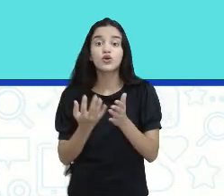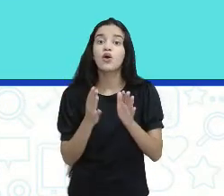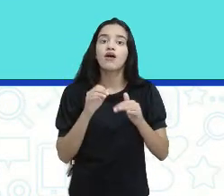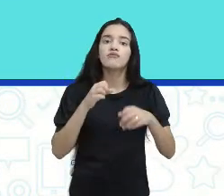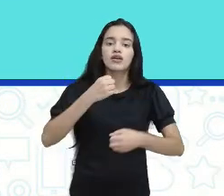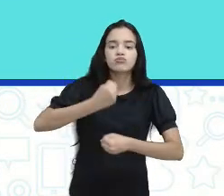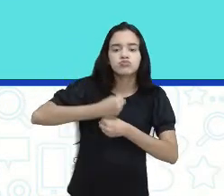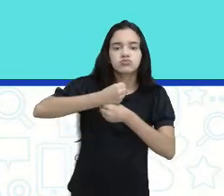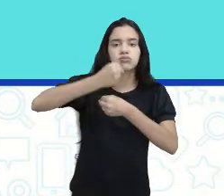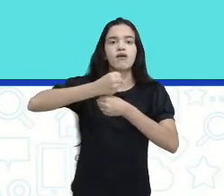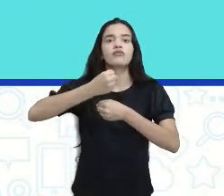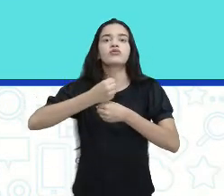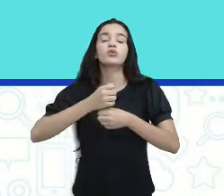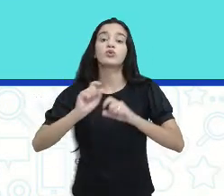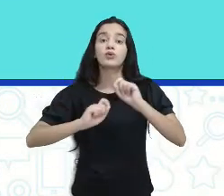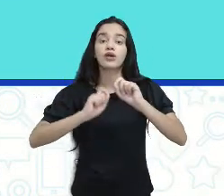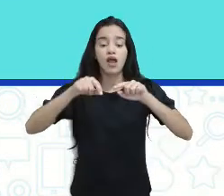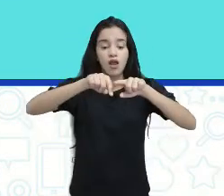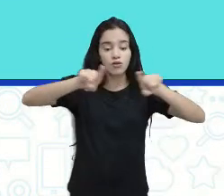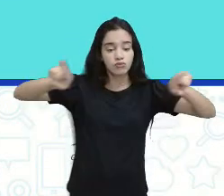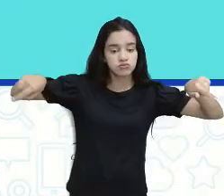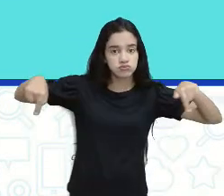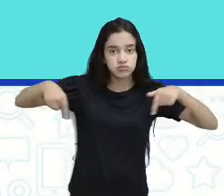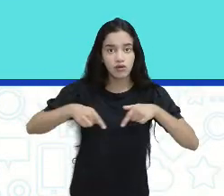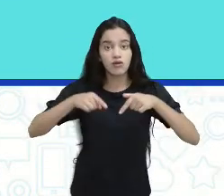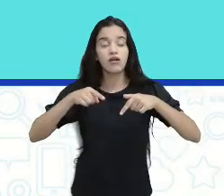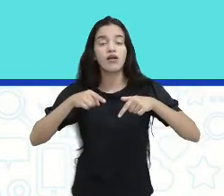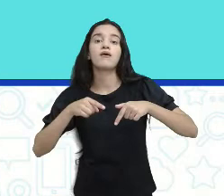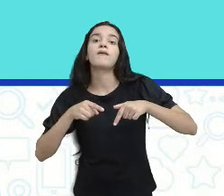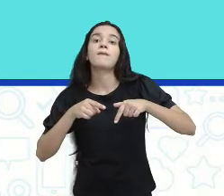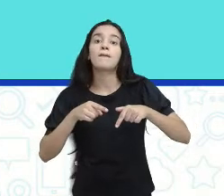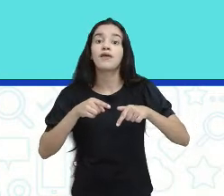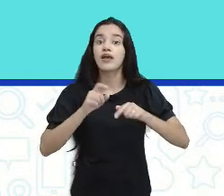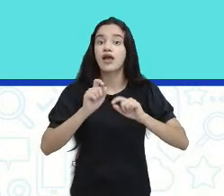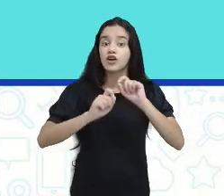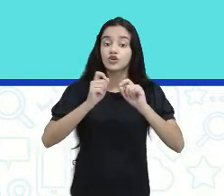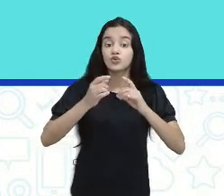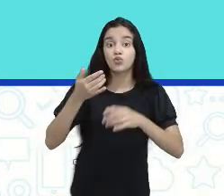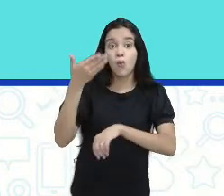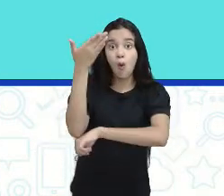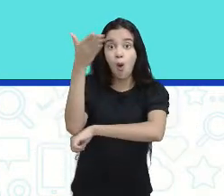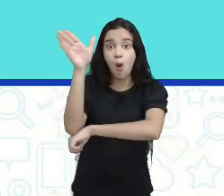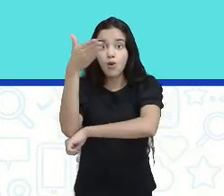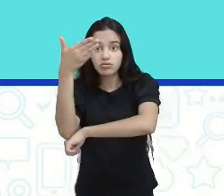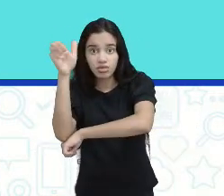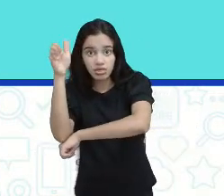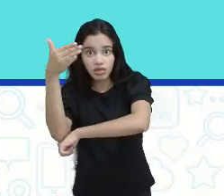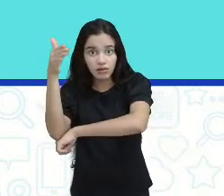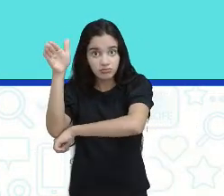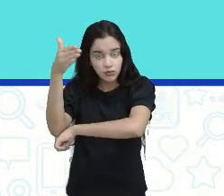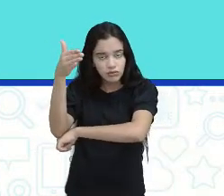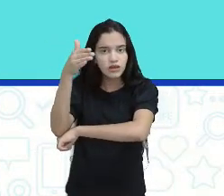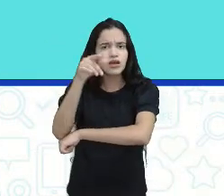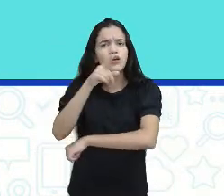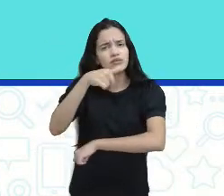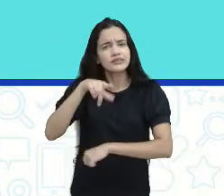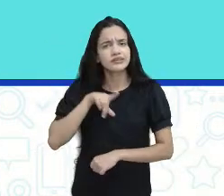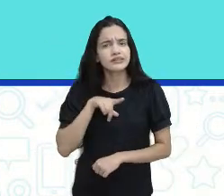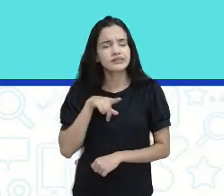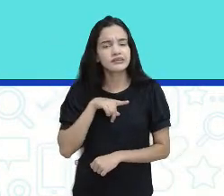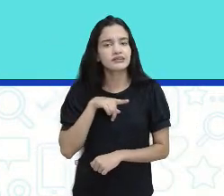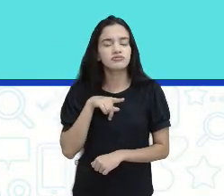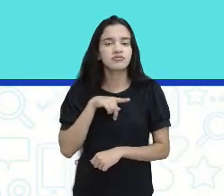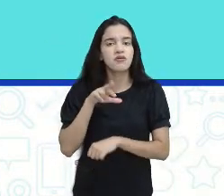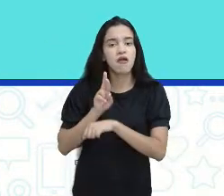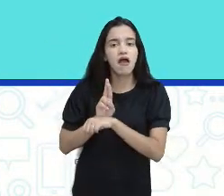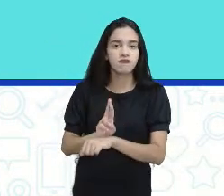primeira quadra de pádel, né? Em um hotel de Acapulco, no México. Vocês não vão ter essa referência,